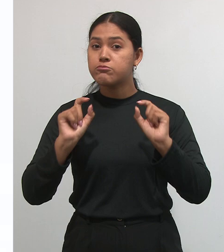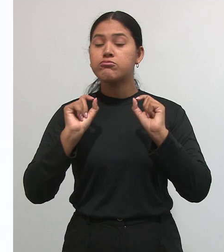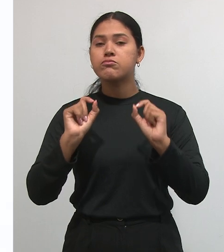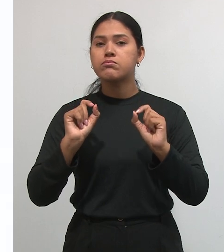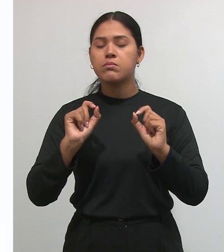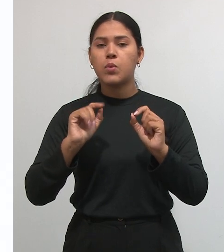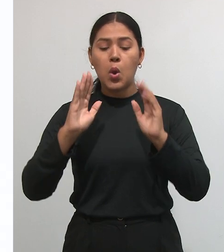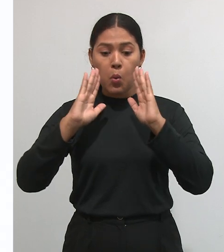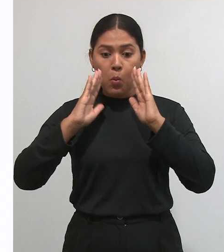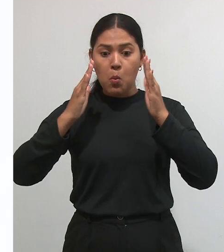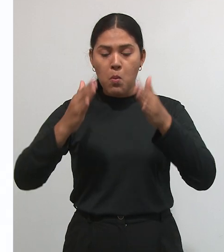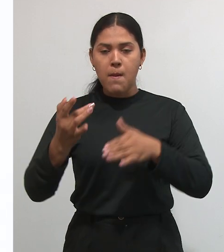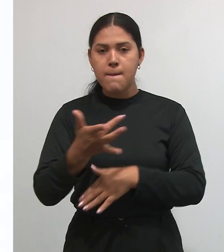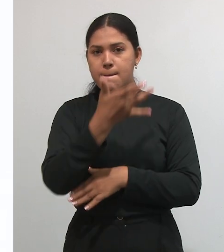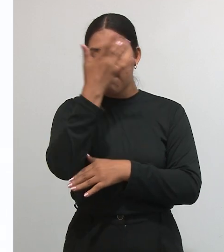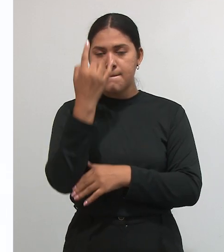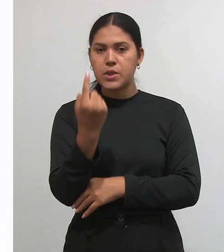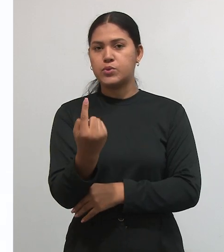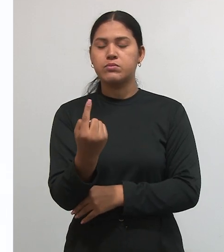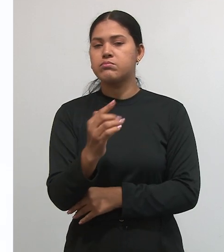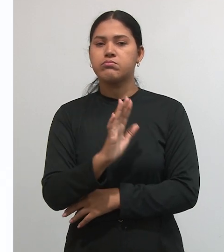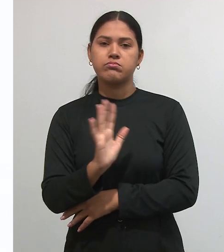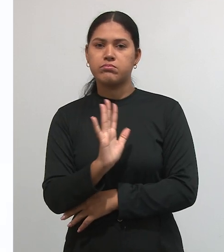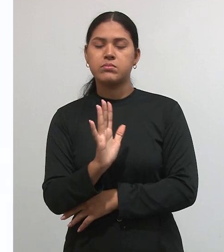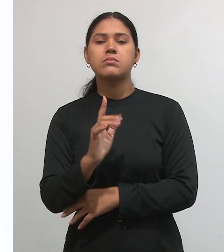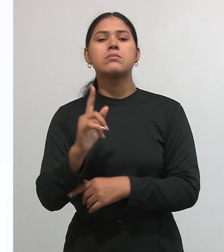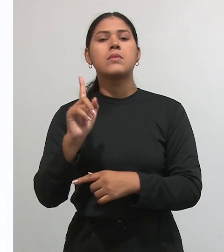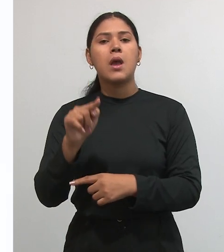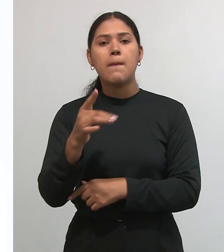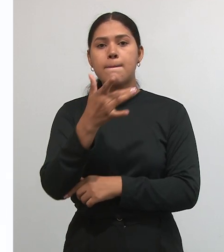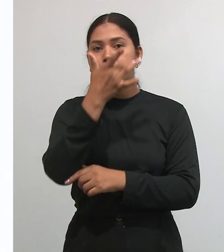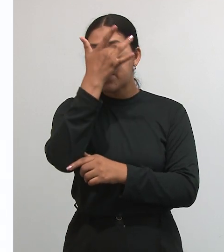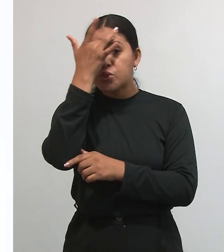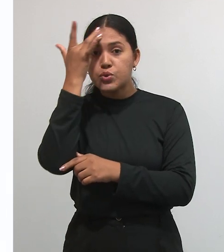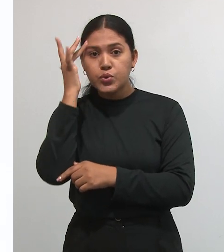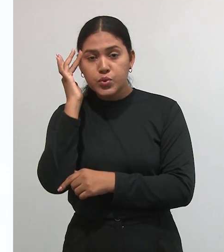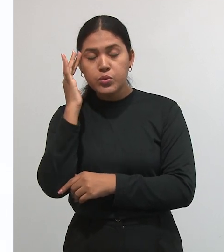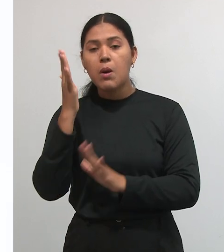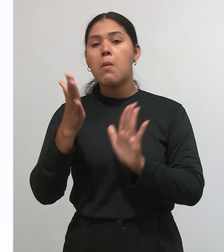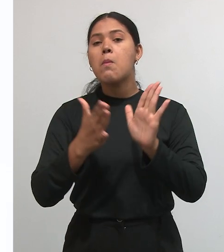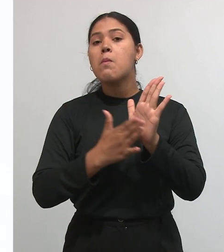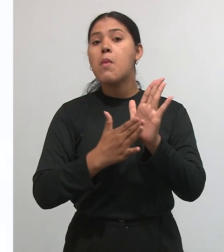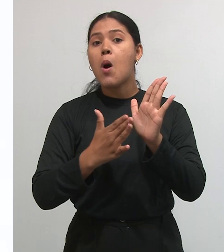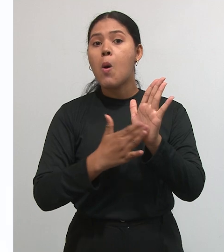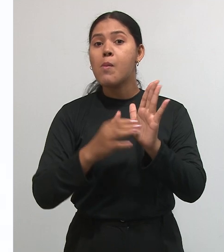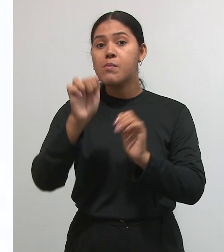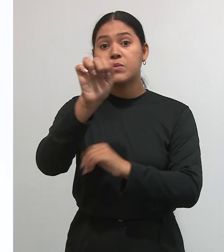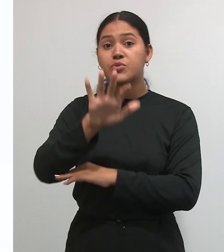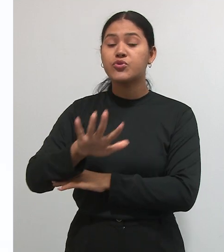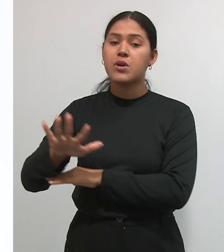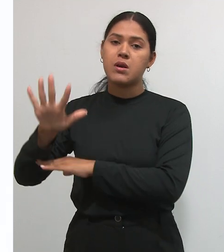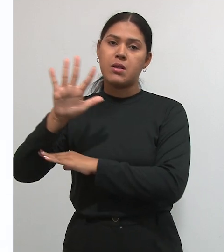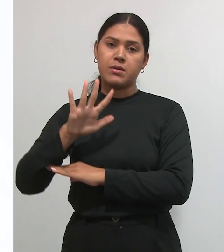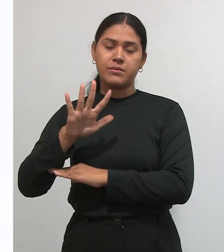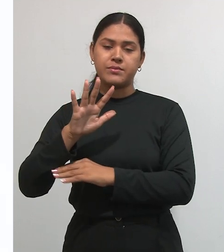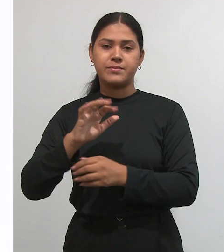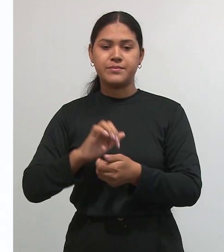ter um público ou informações específicas, tá? Tem que ser de propósito